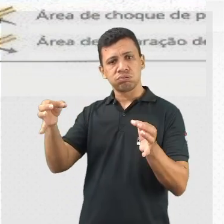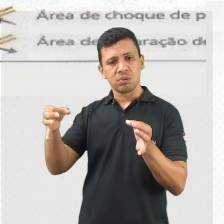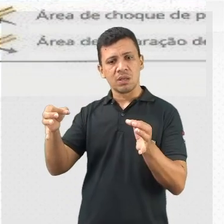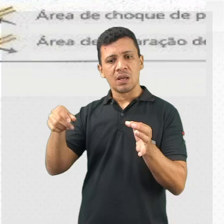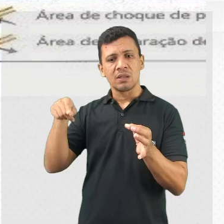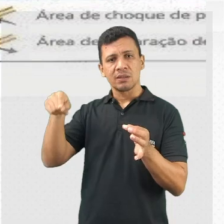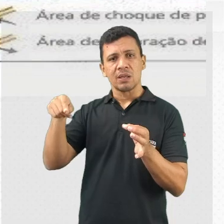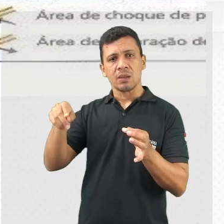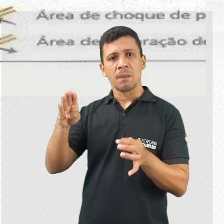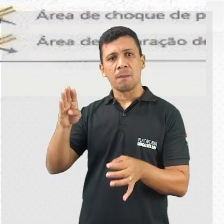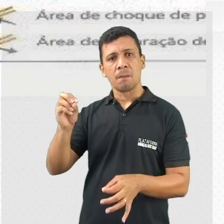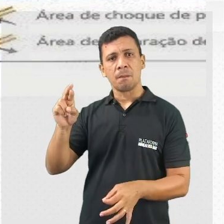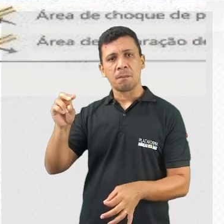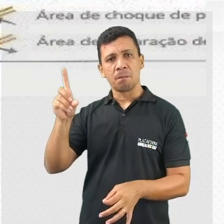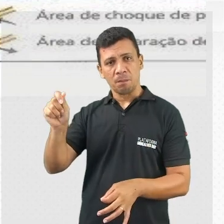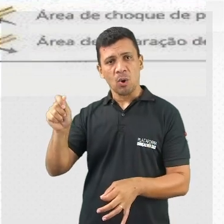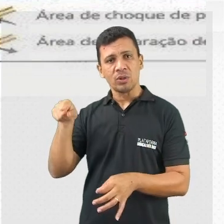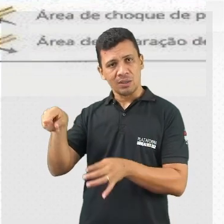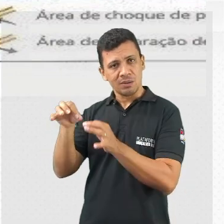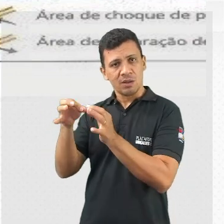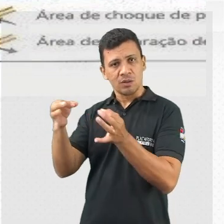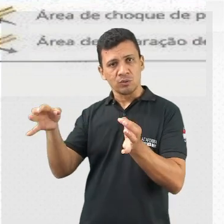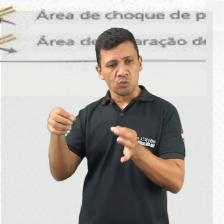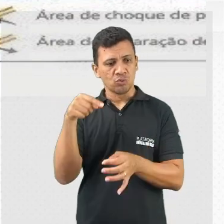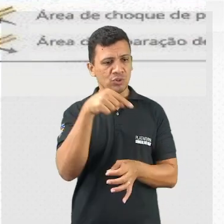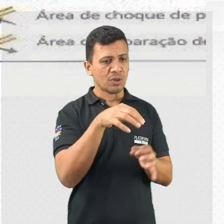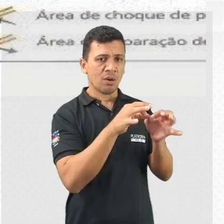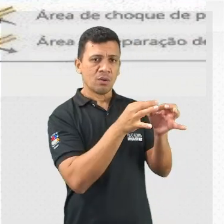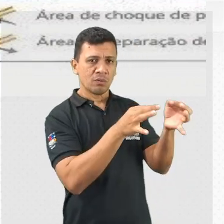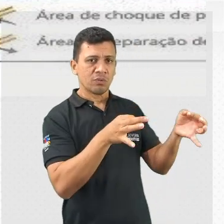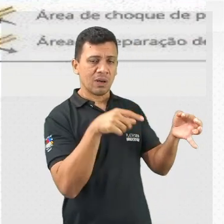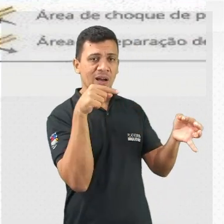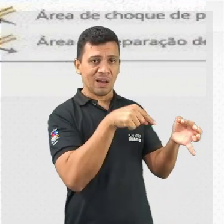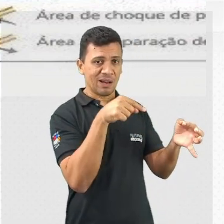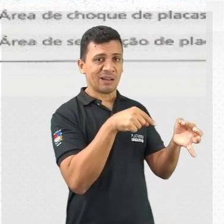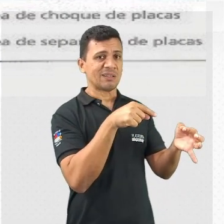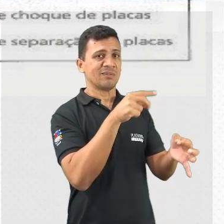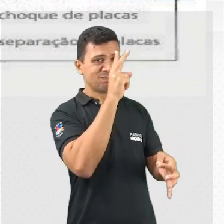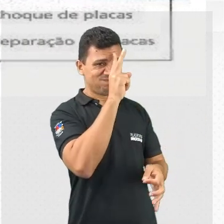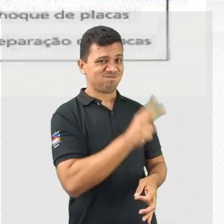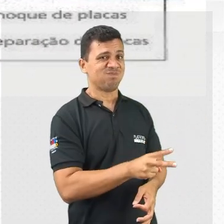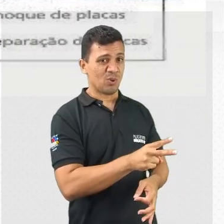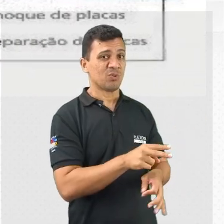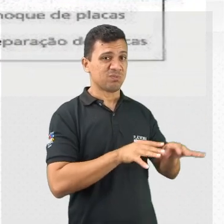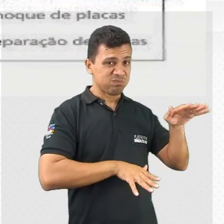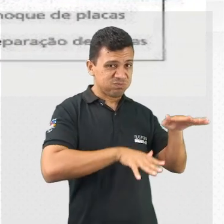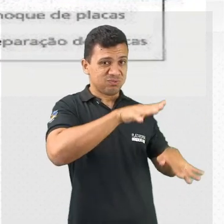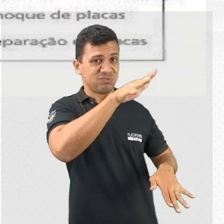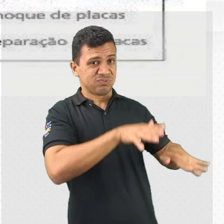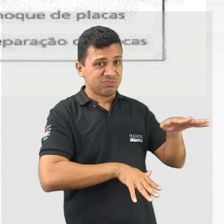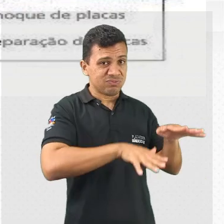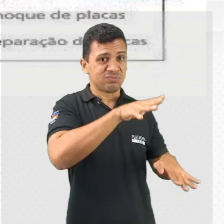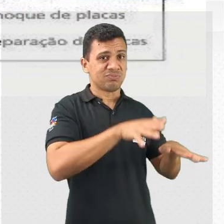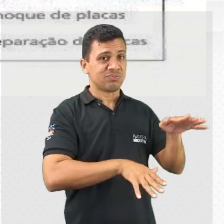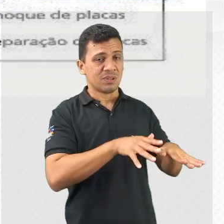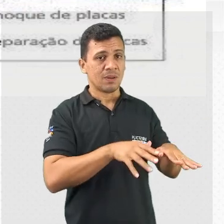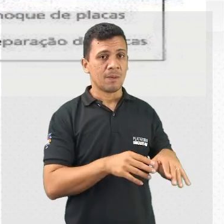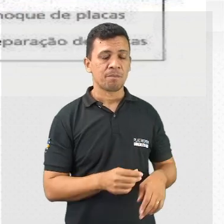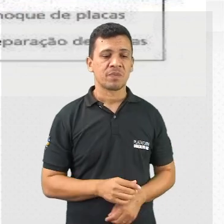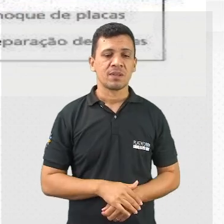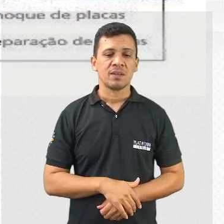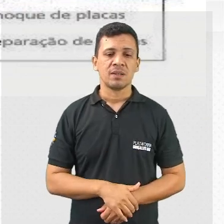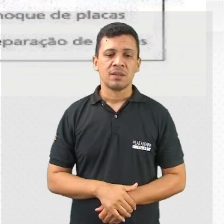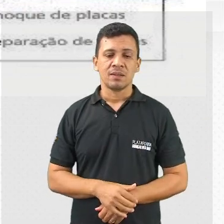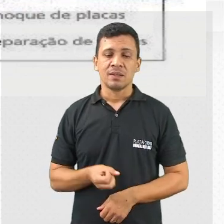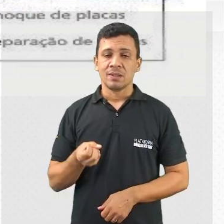das bordas, que são as áreas onde eu tenho maior impacto. Tá? E é interessante, se você prestar atenção, eu vou logo